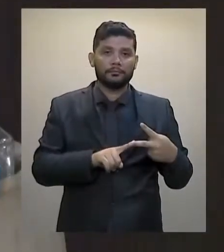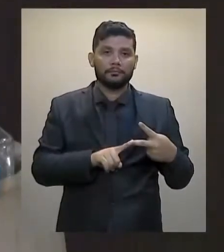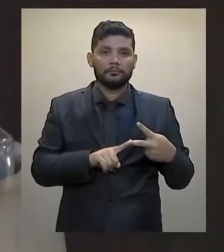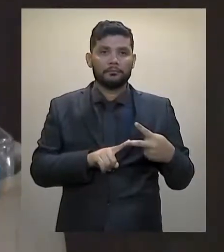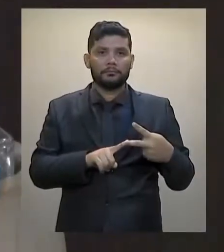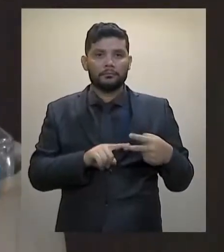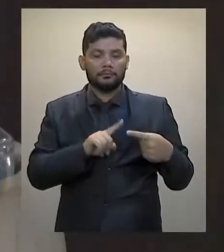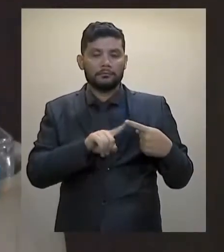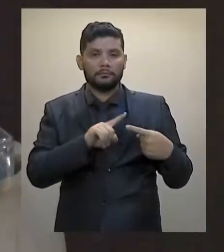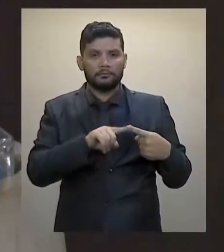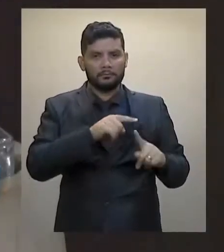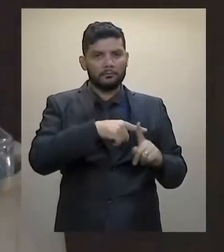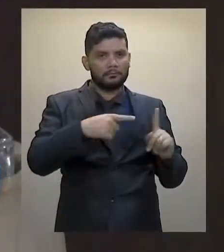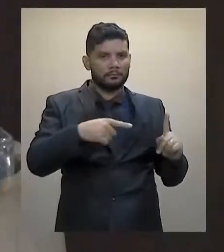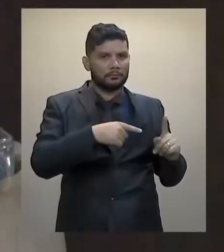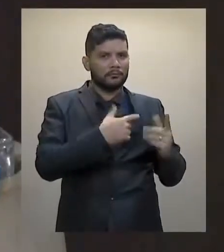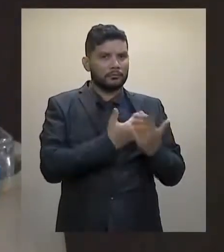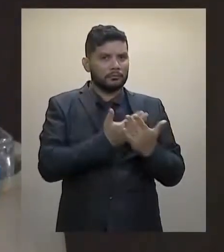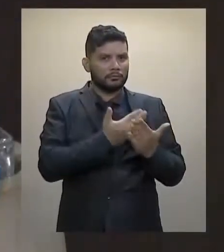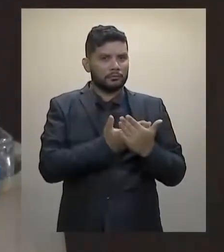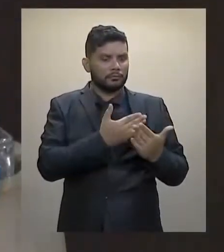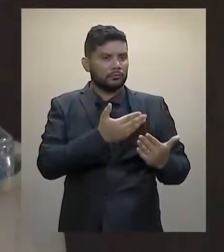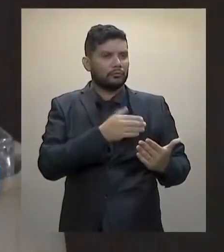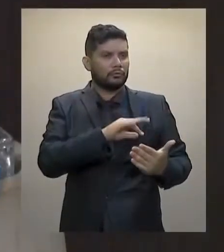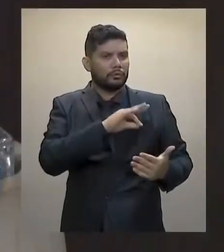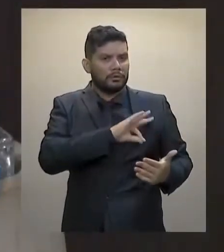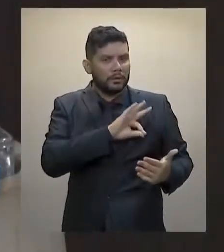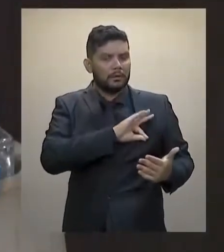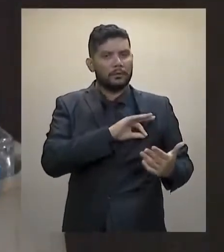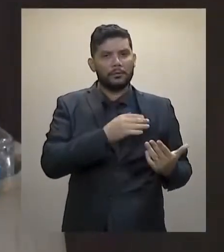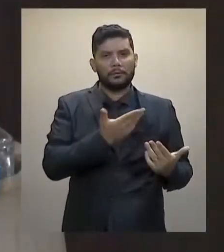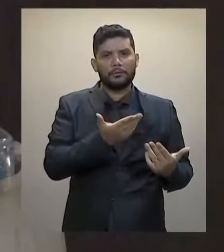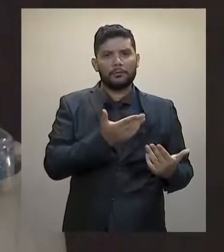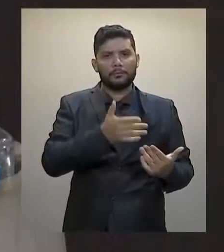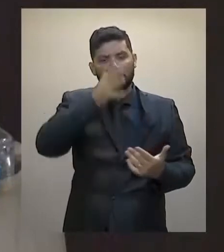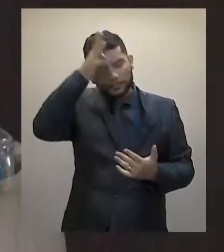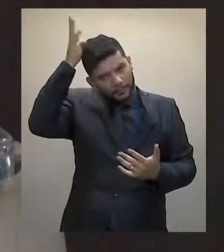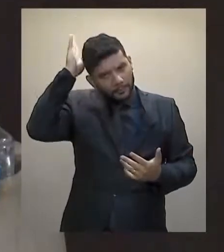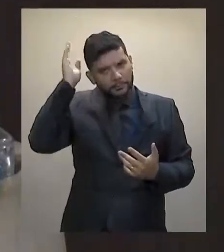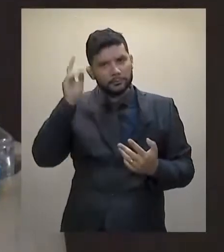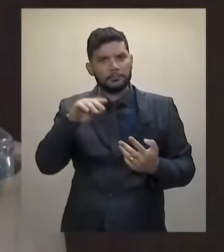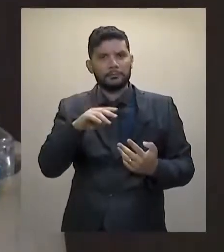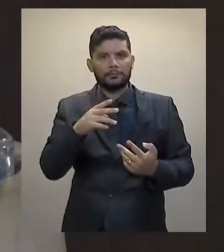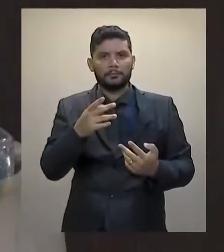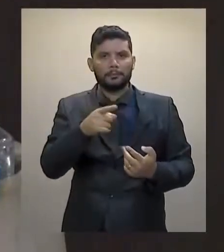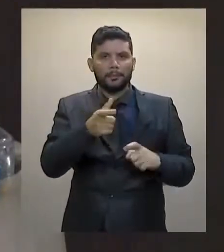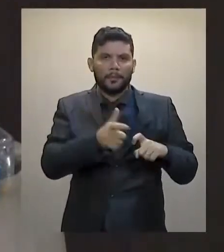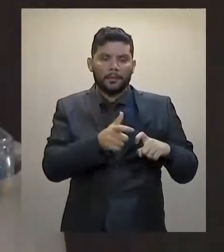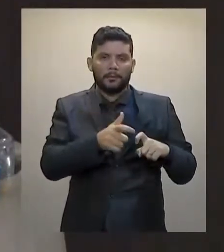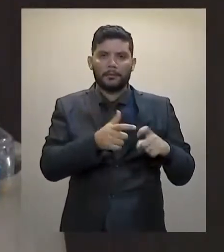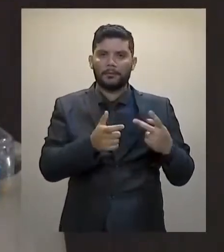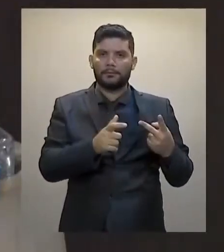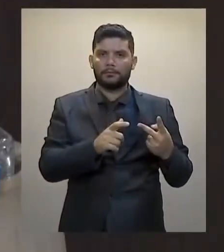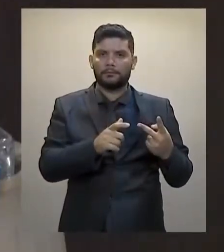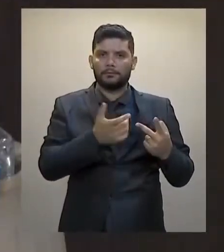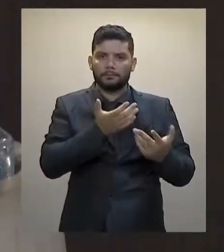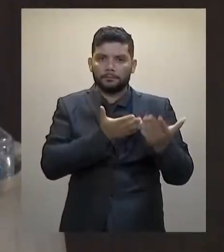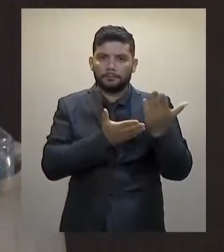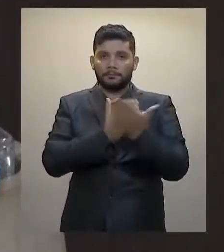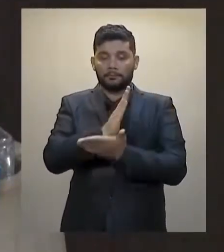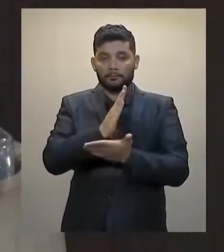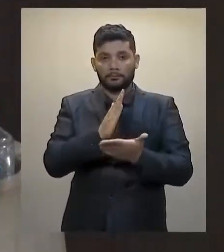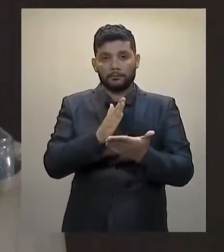público, aquele que estudou para ser policial, estudou para ser bombeiro, estudou para ser médico, passou no concurso